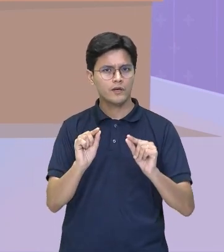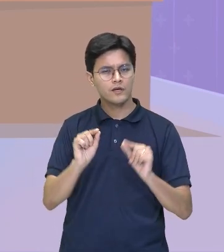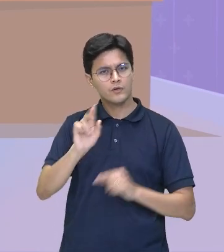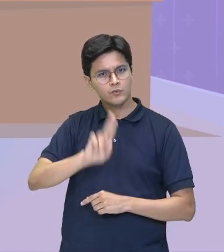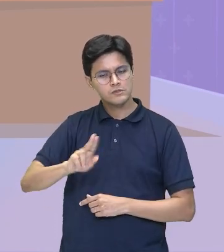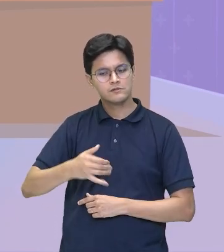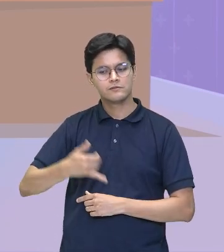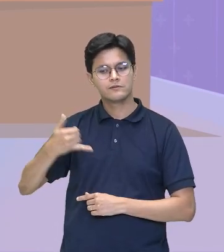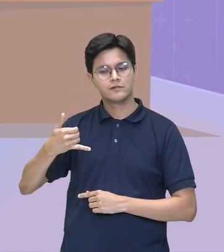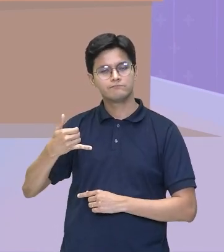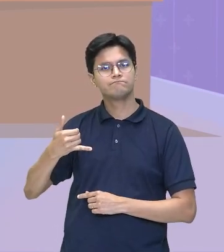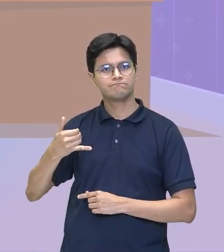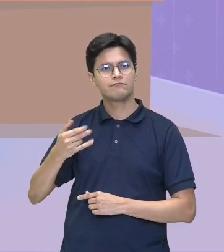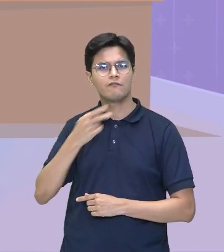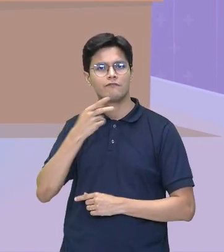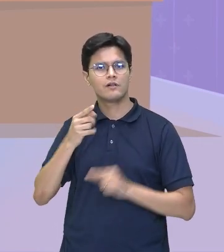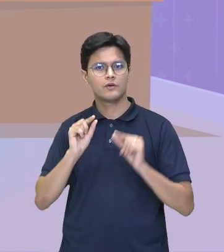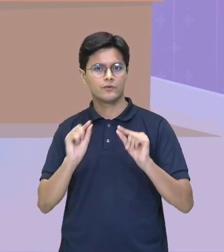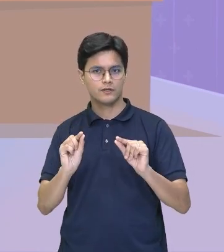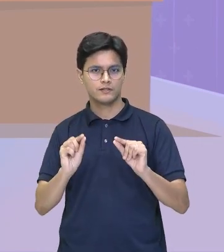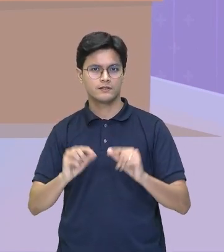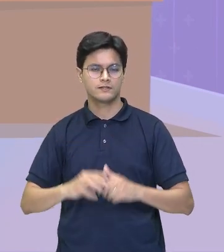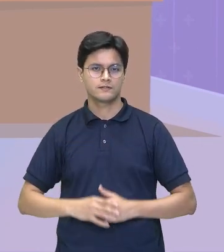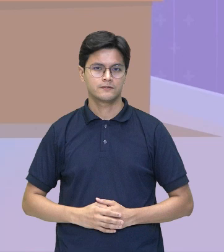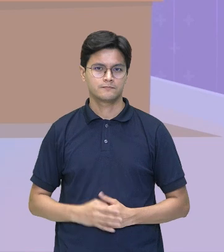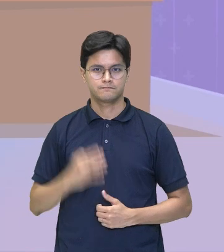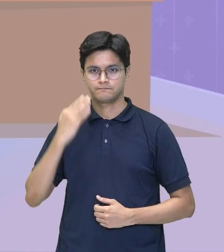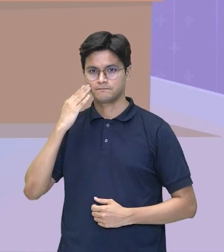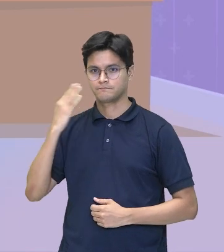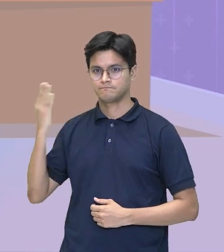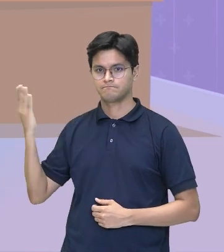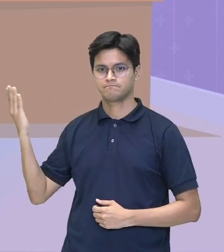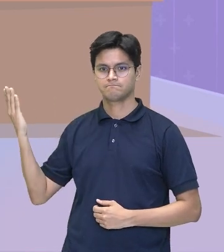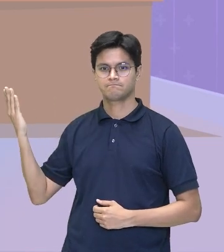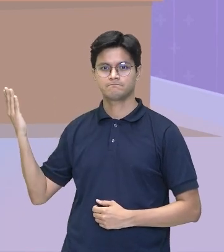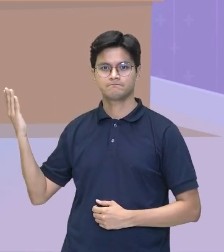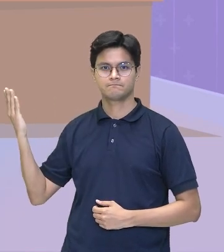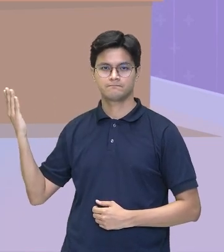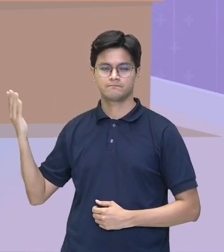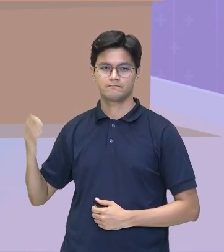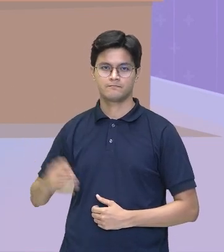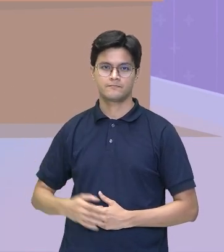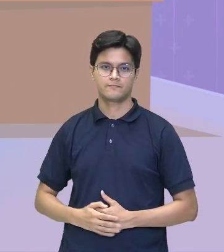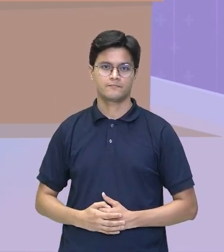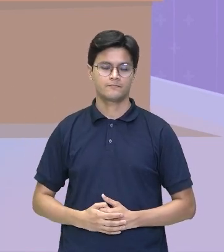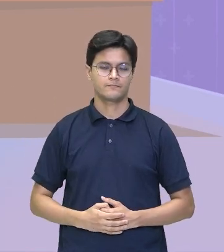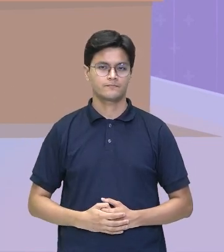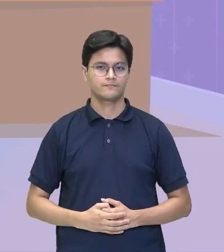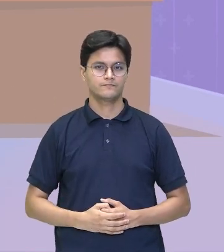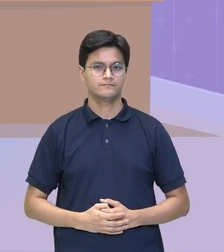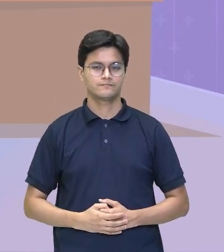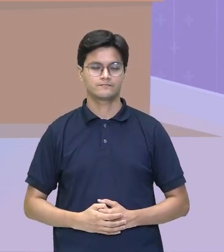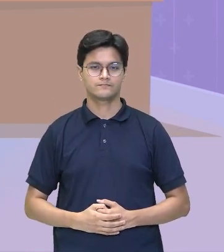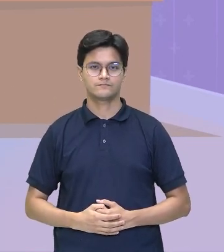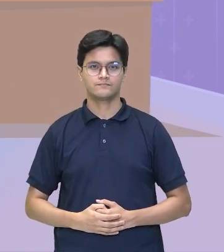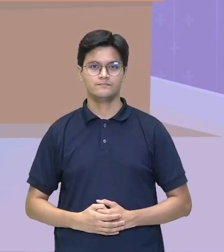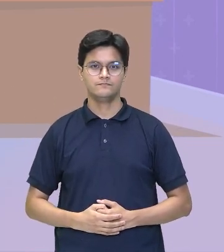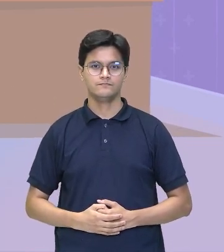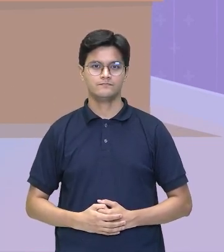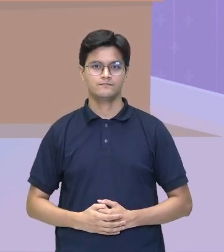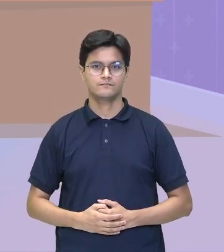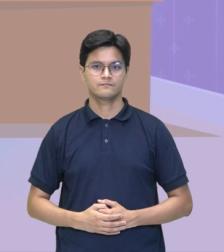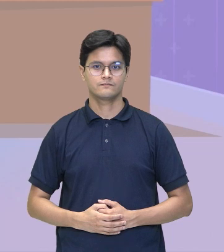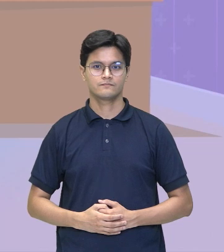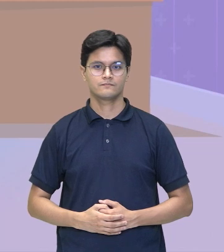diz o seguinte, ó. I was not watching TikTok videos. I